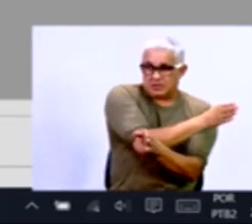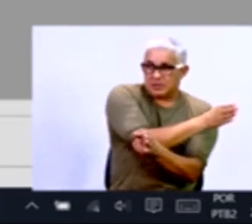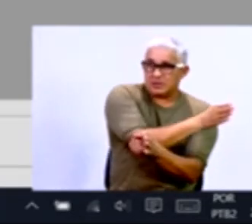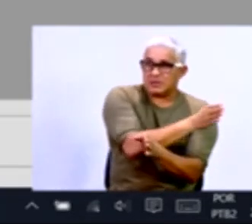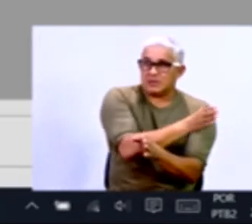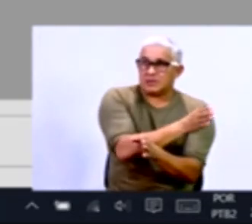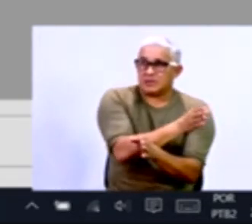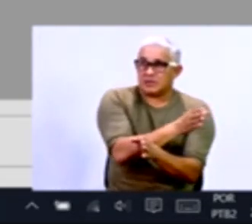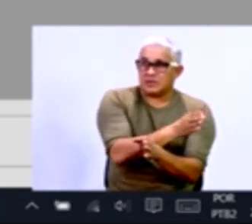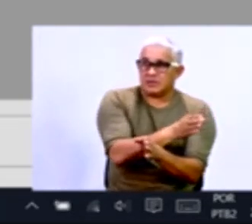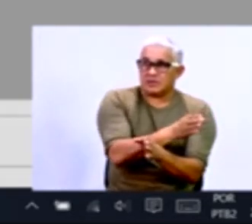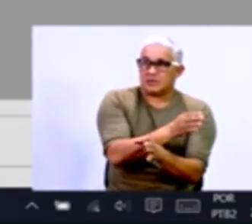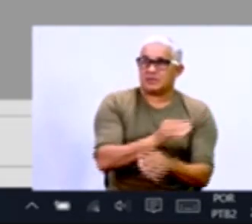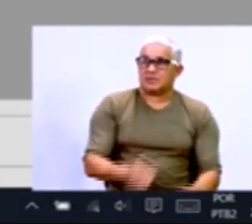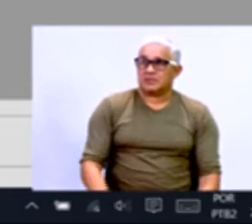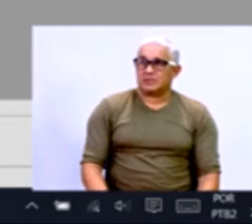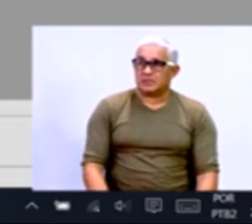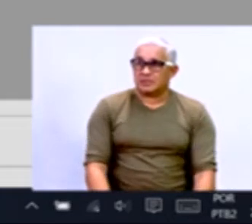ó.